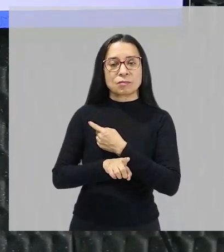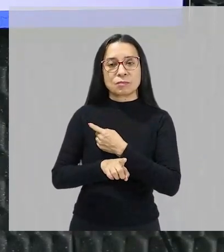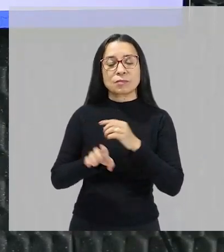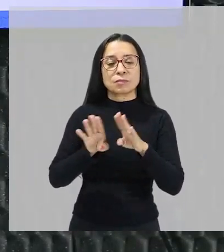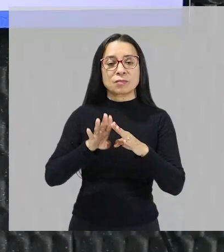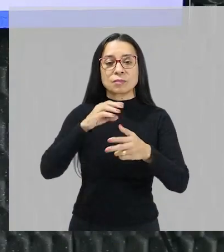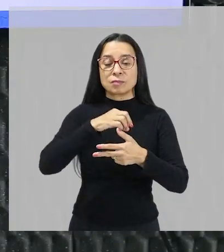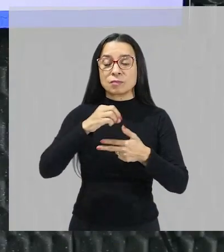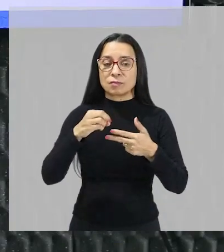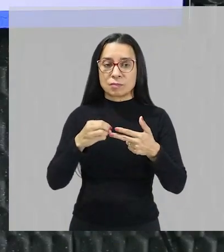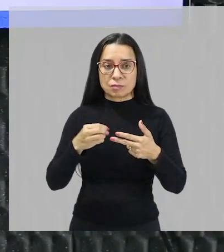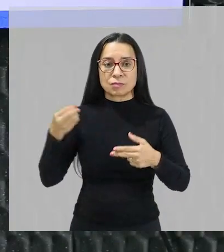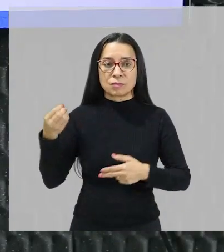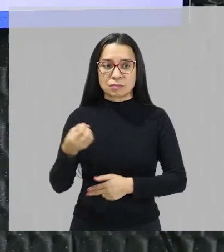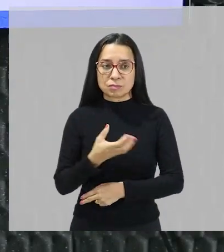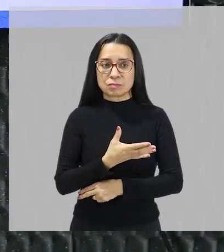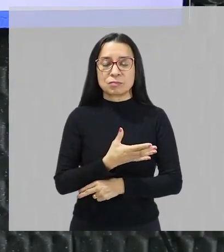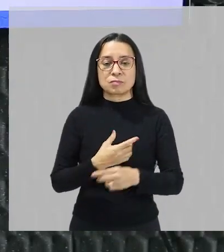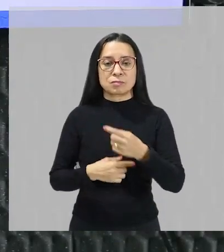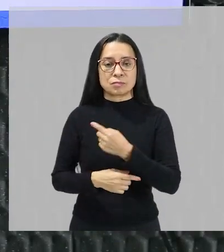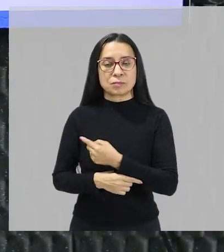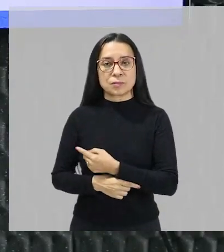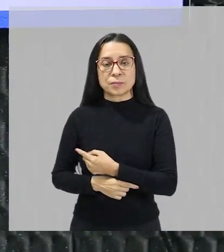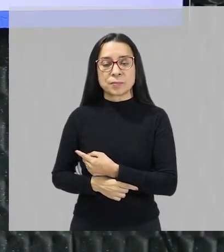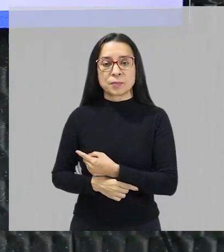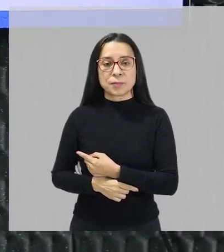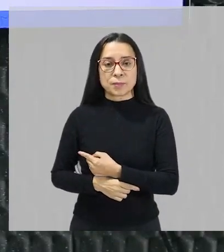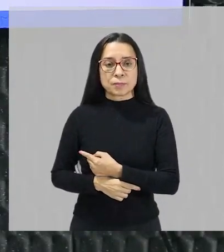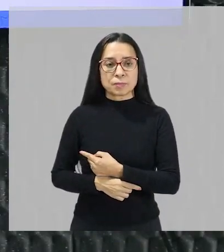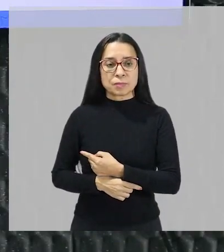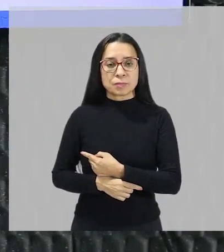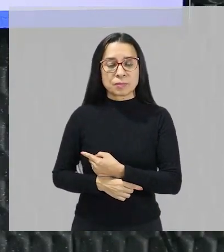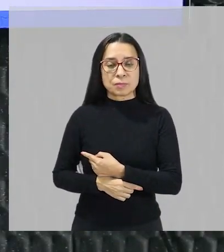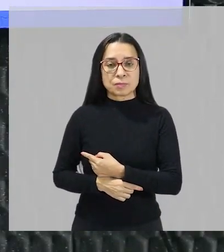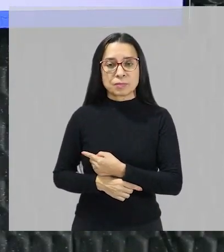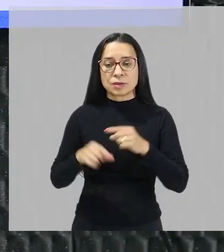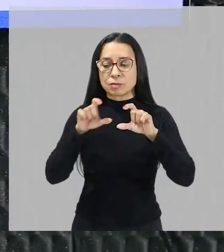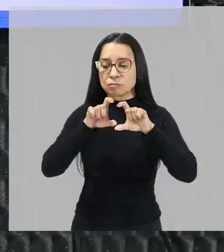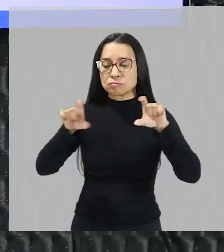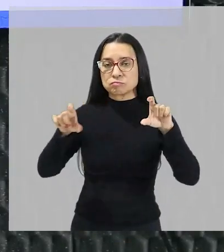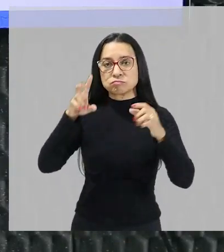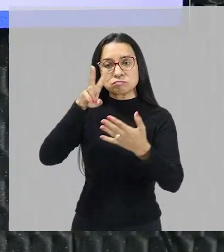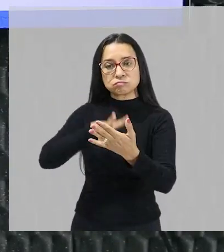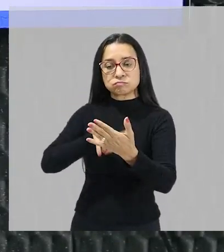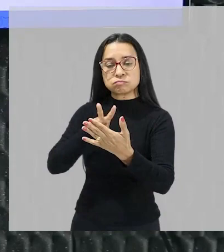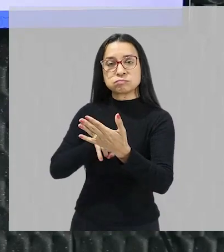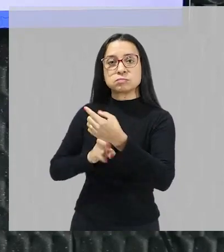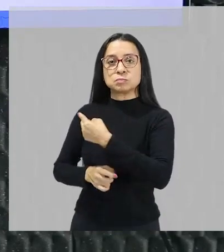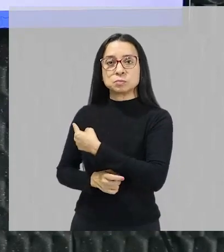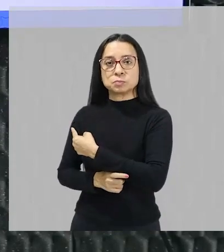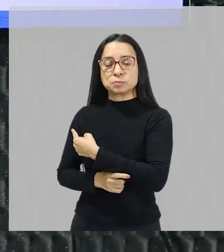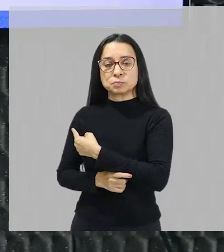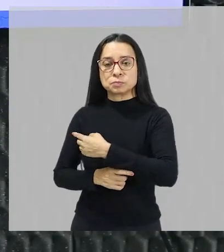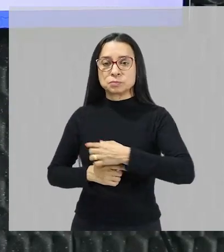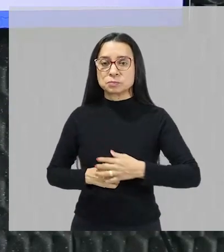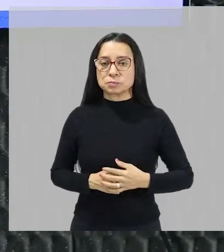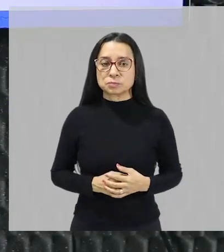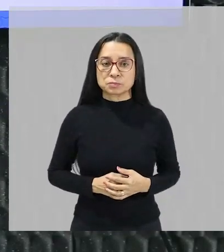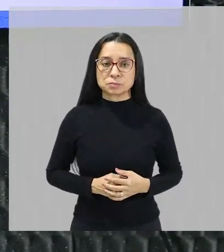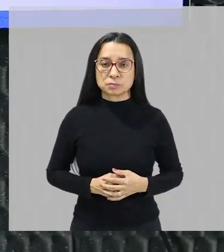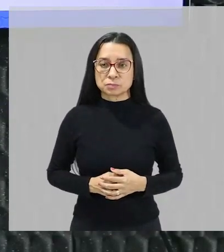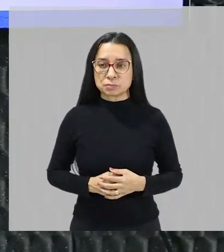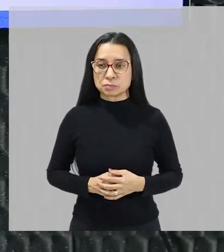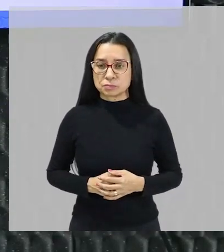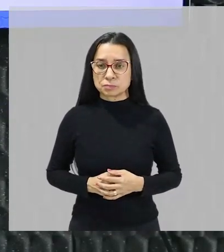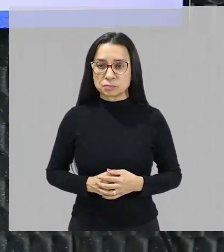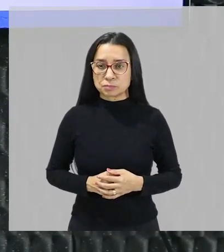questão recente, não faz muito tempo que ela caiu no Enem. E aí ela traz o seguinte, olha só. Famoso por ser o encantador